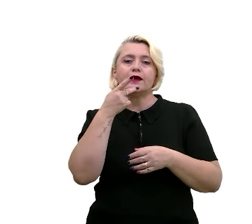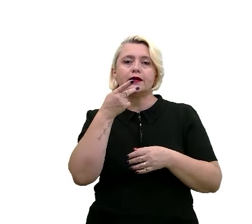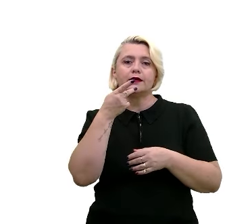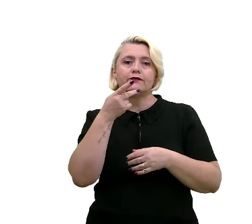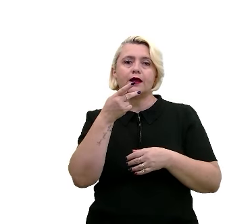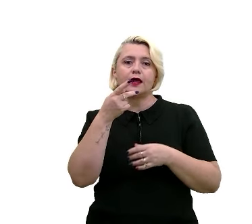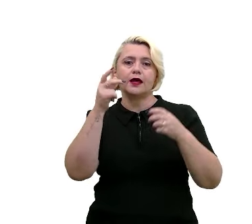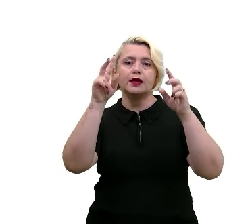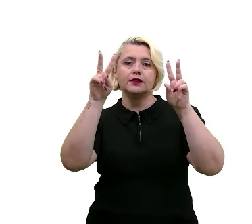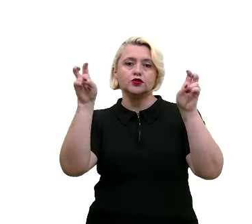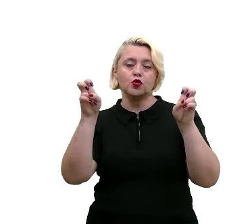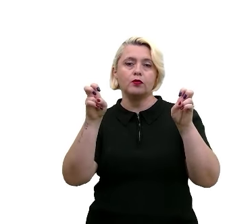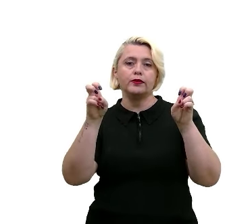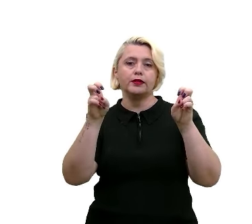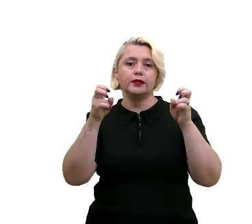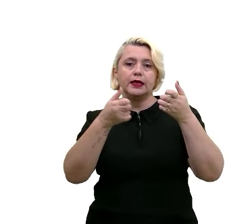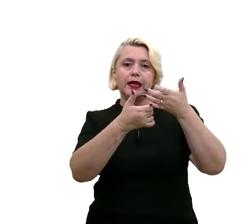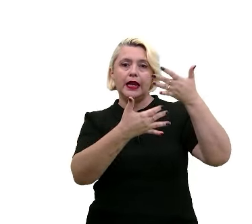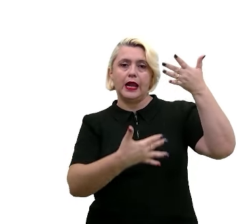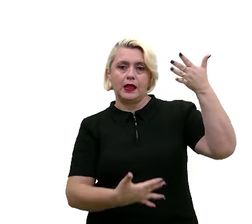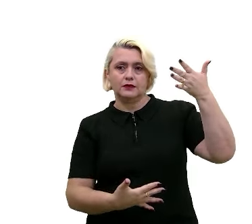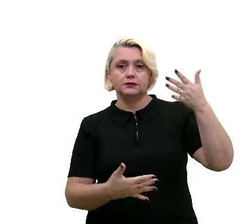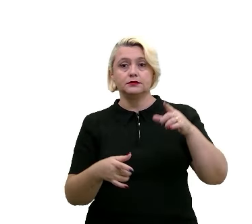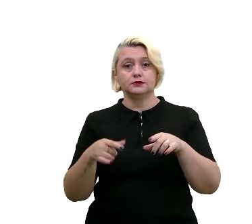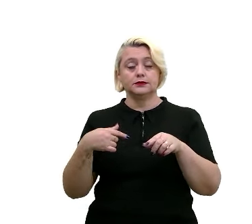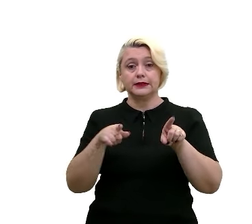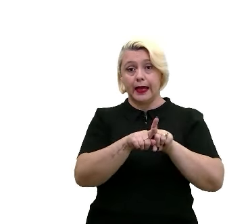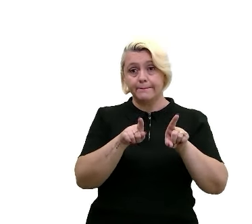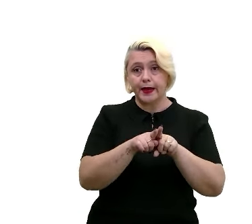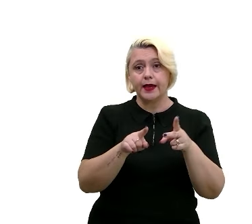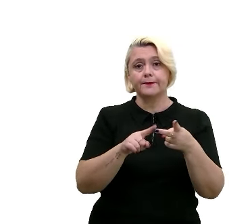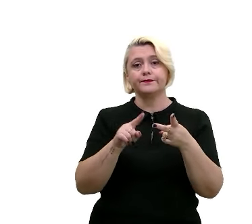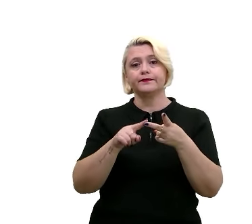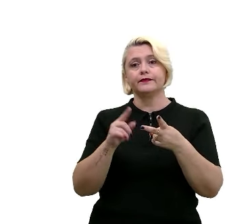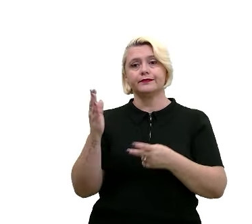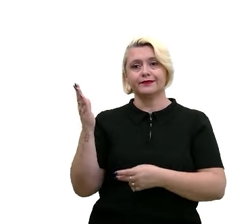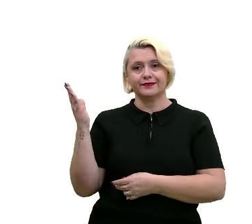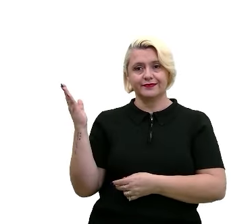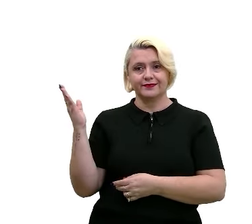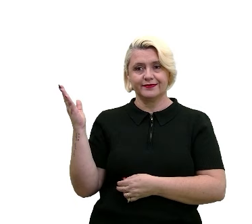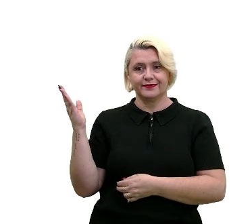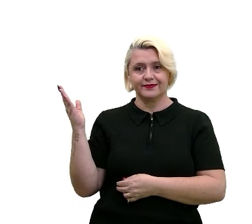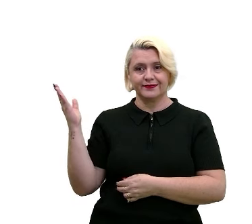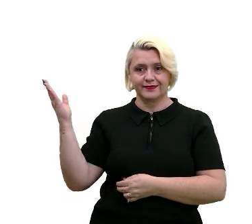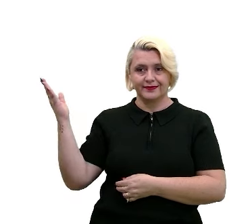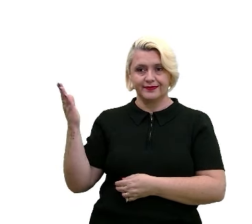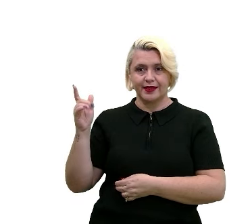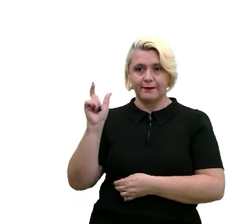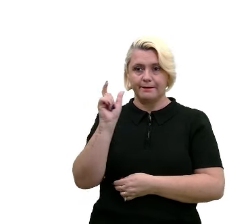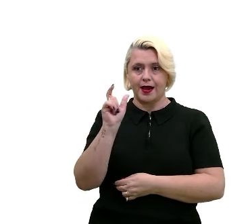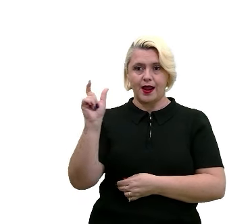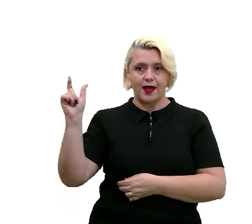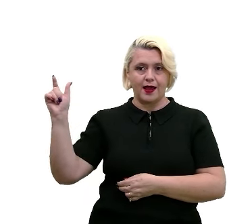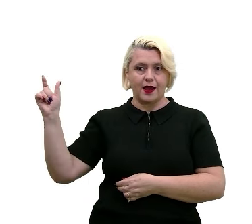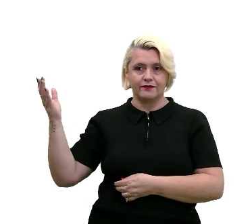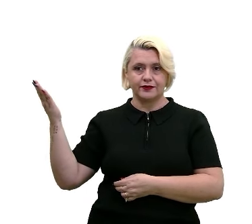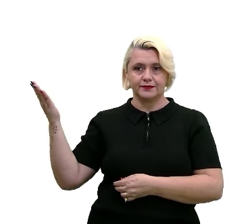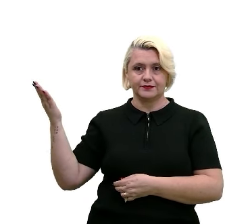de alguns elementos. São também, além disso, outro sim,